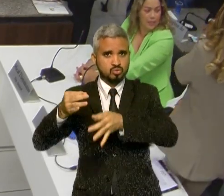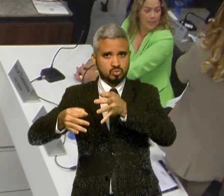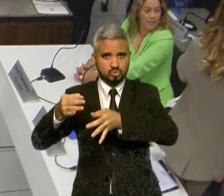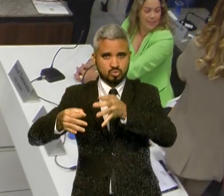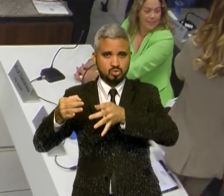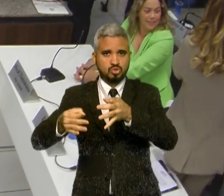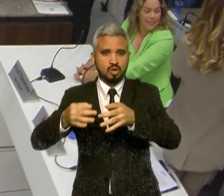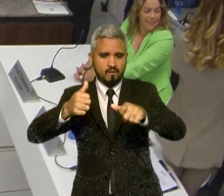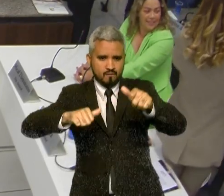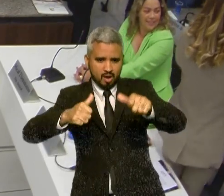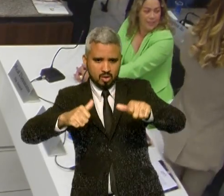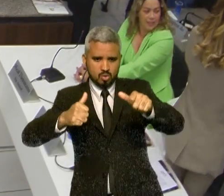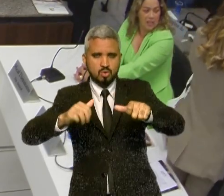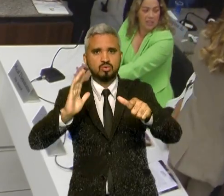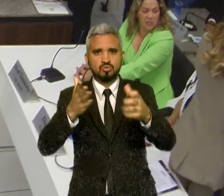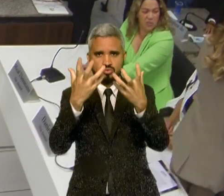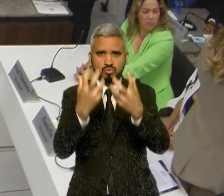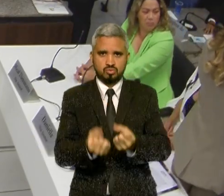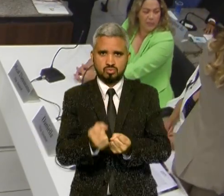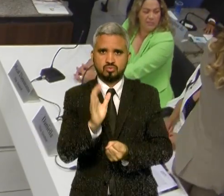Constituição, Justiça e Cidadania.